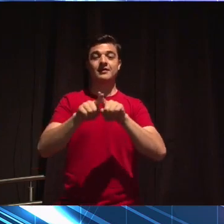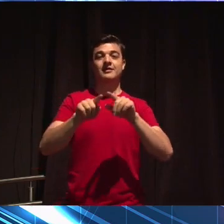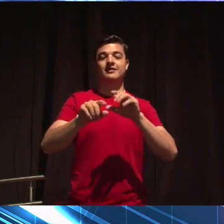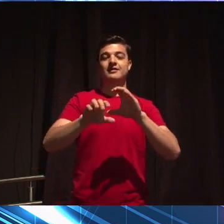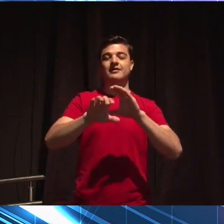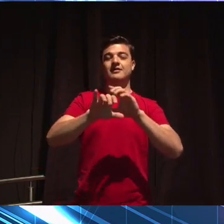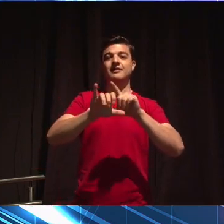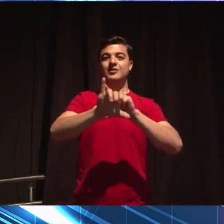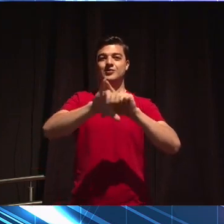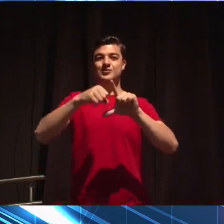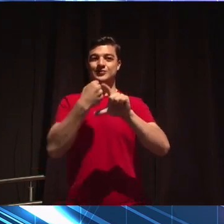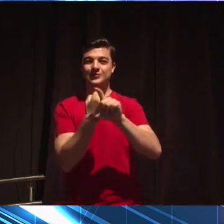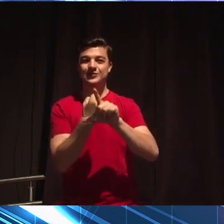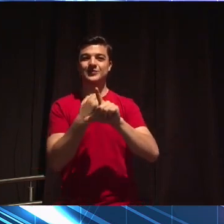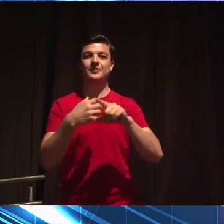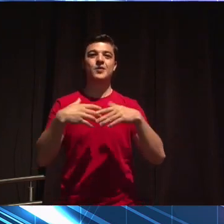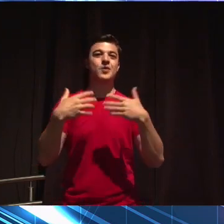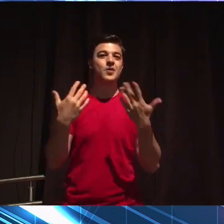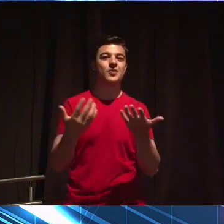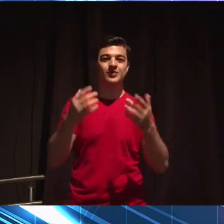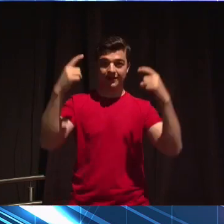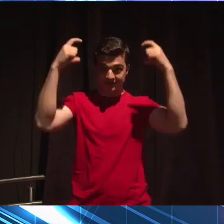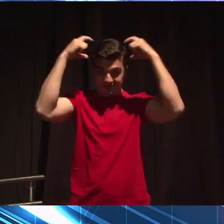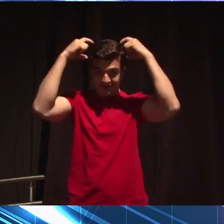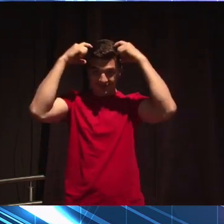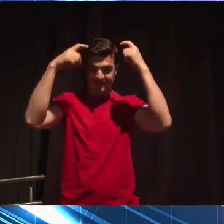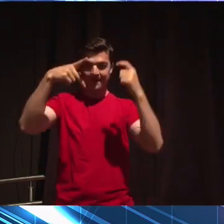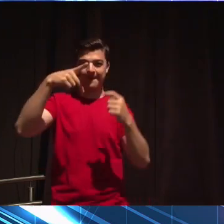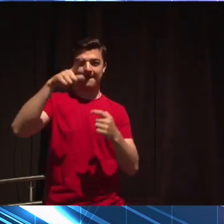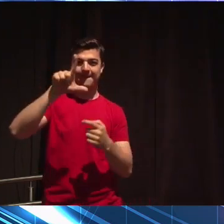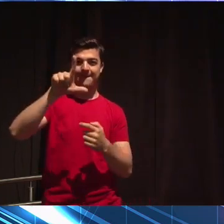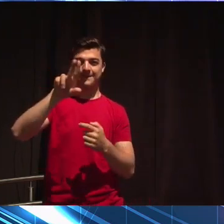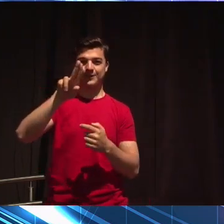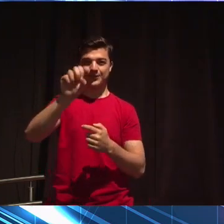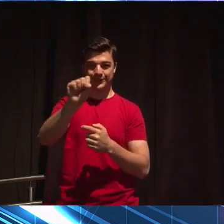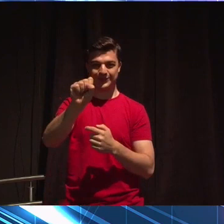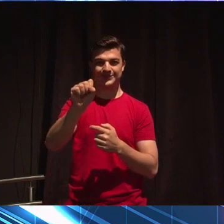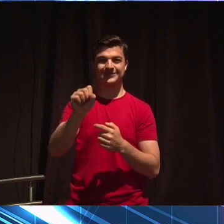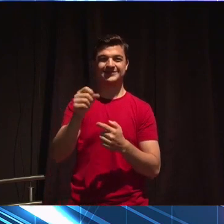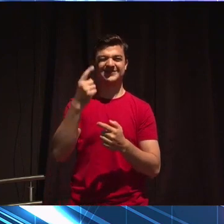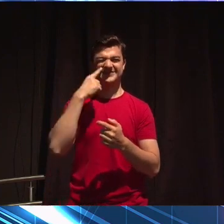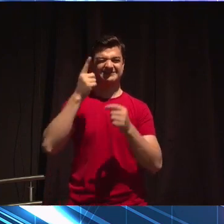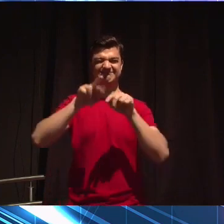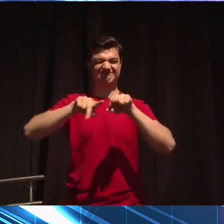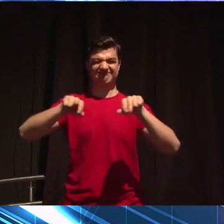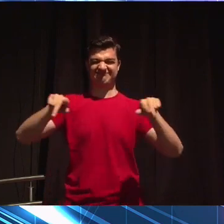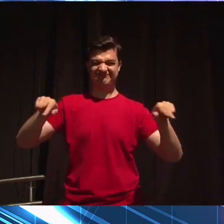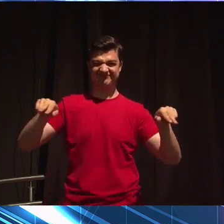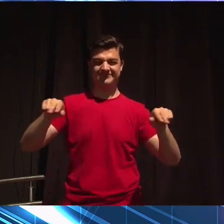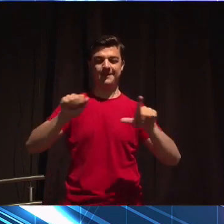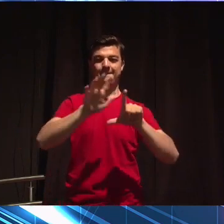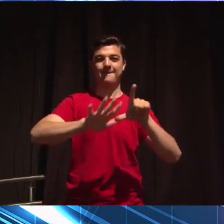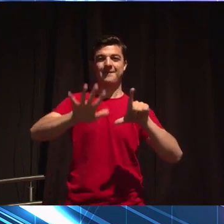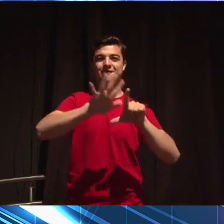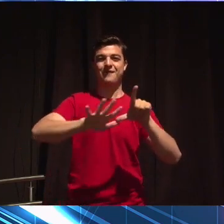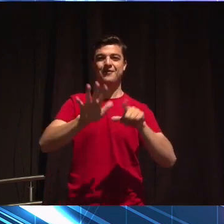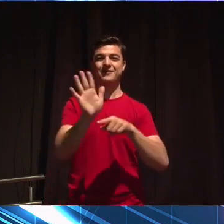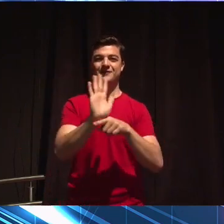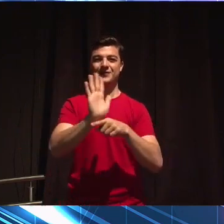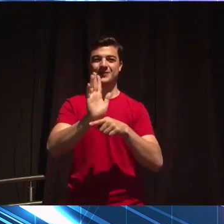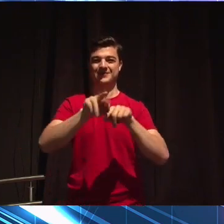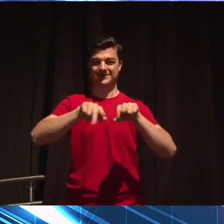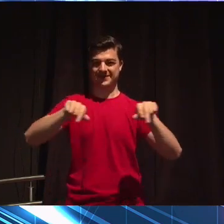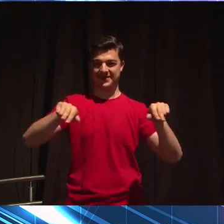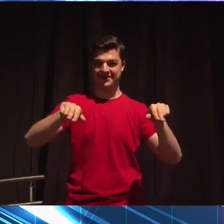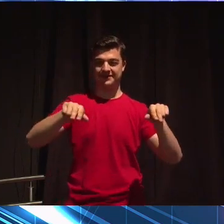Apple TV, assim como o Disney Plus, aqui, eventualmente não faz muita diferença em qual plataforma a gente está falando, todos eles conseguem entregar para